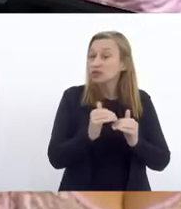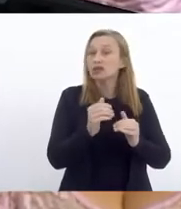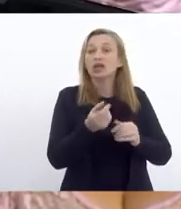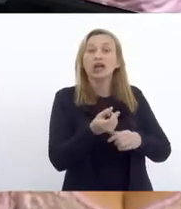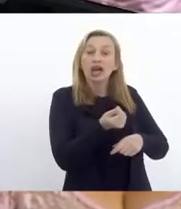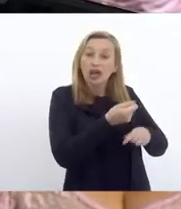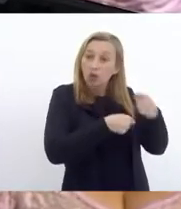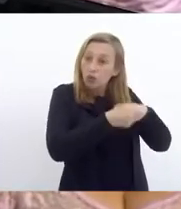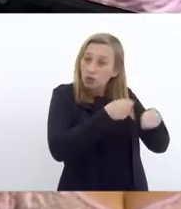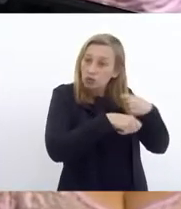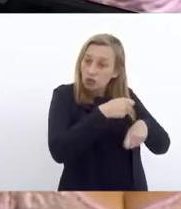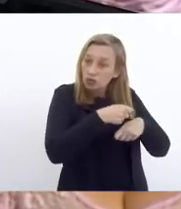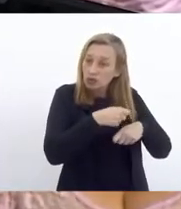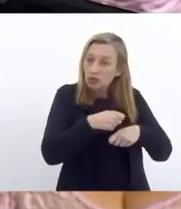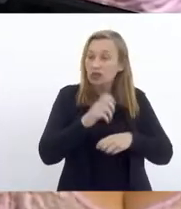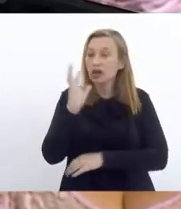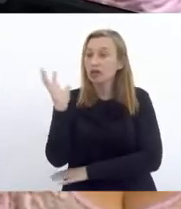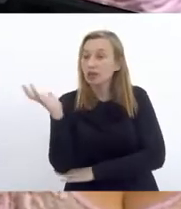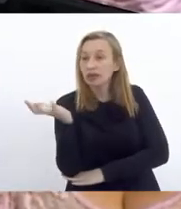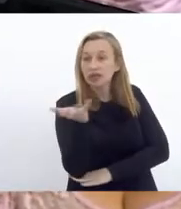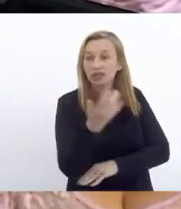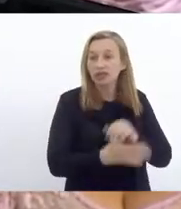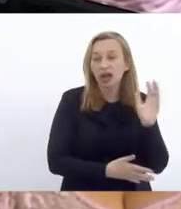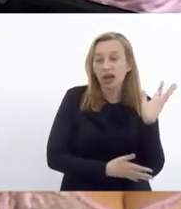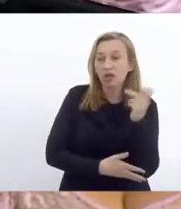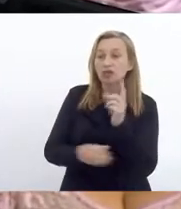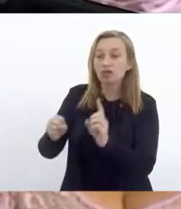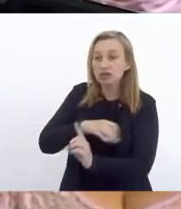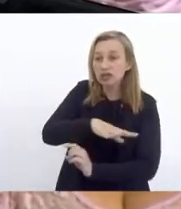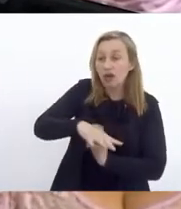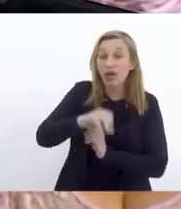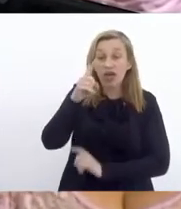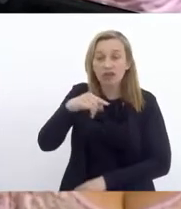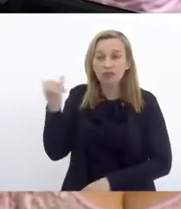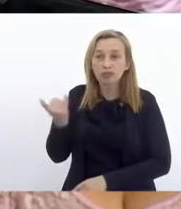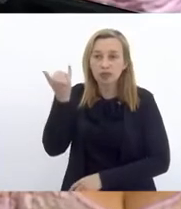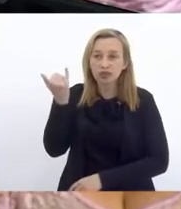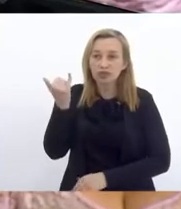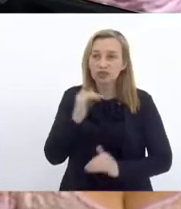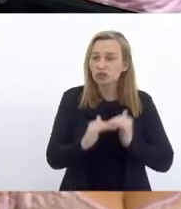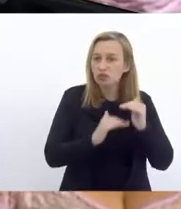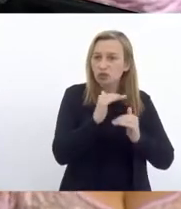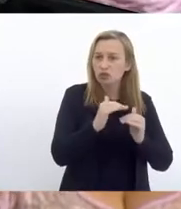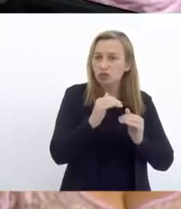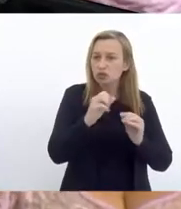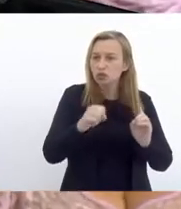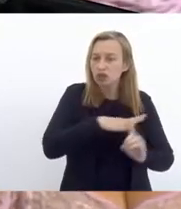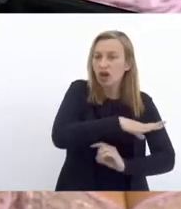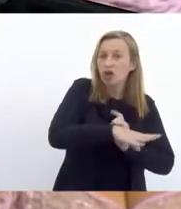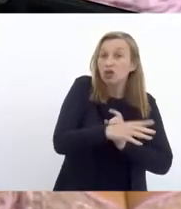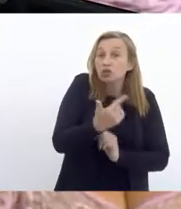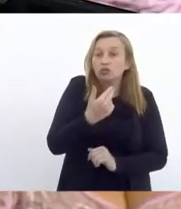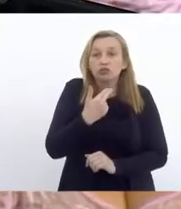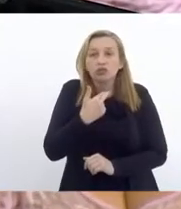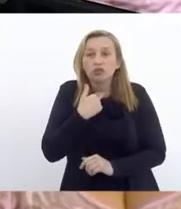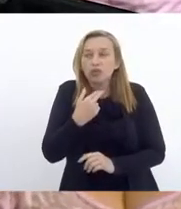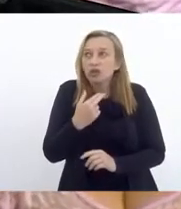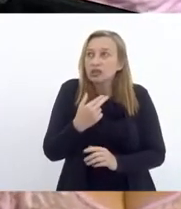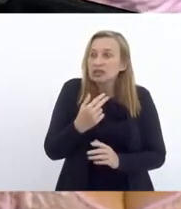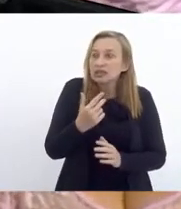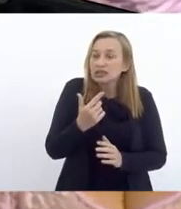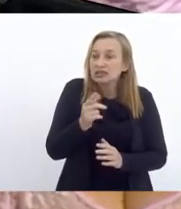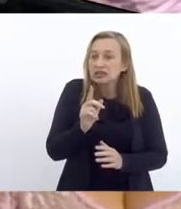econômico, ambiental e social, muito importante. E o desenvolvimento social não pode ter programas sociais,